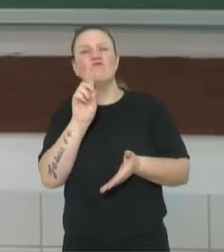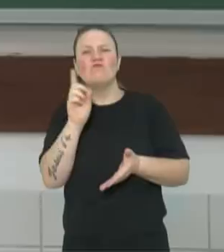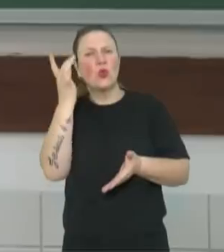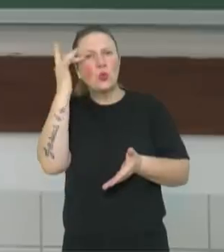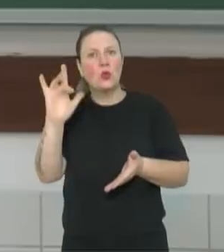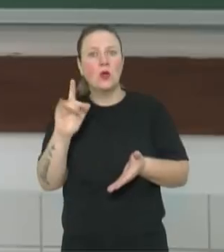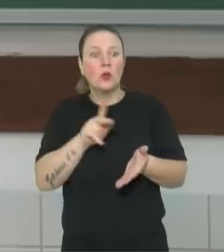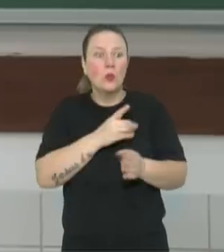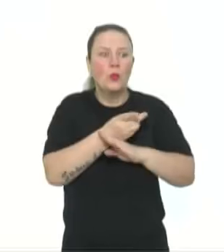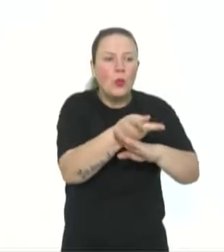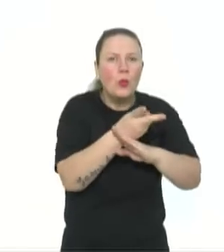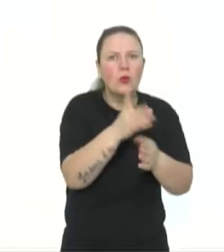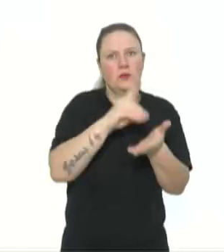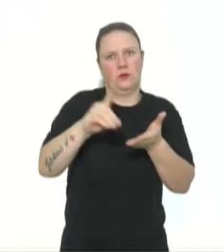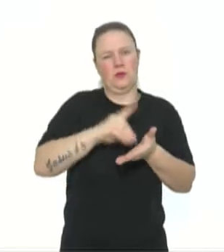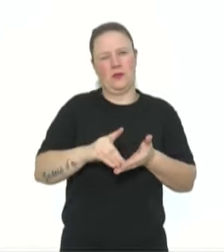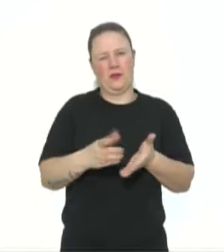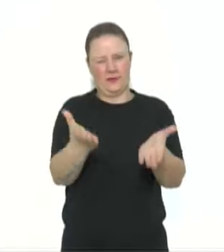dicionário. Vamos lá.